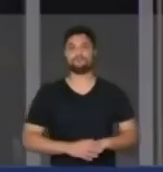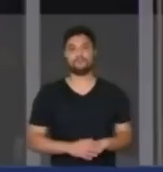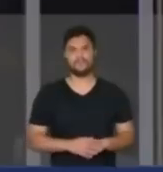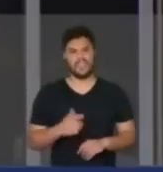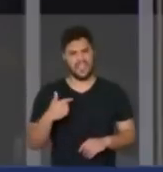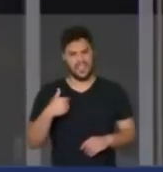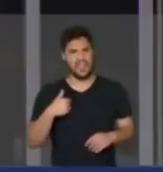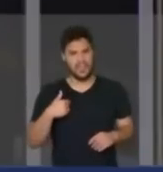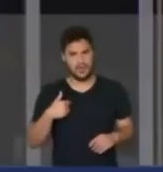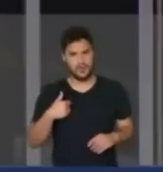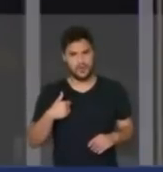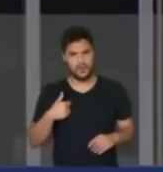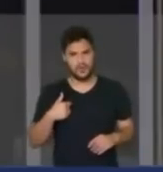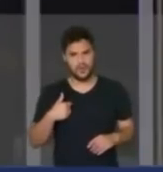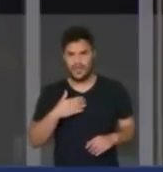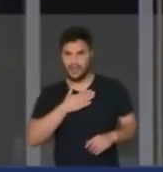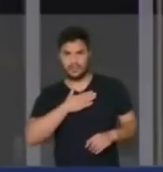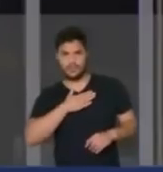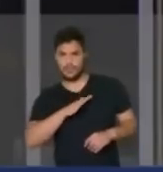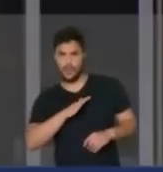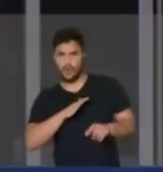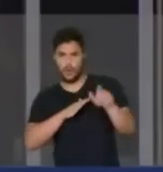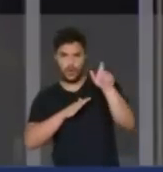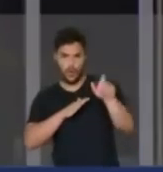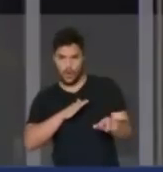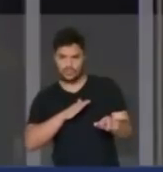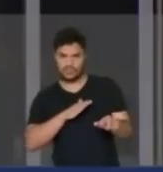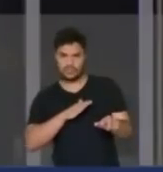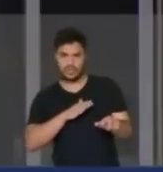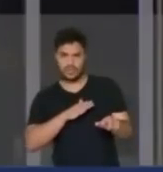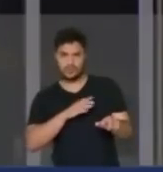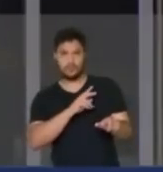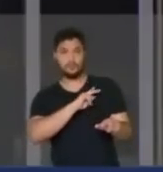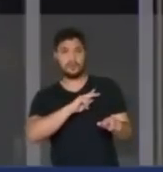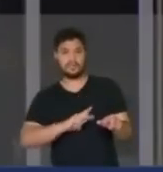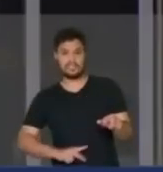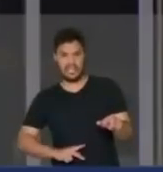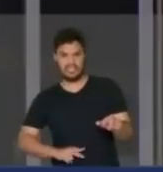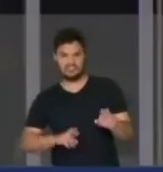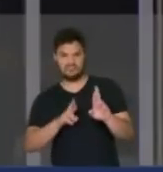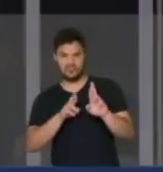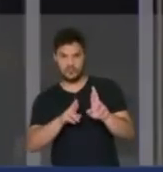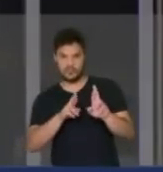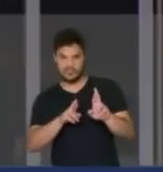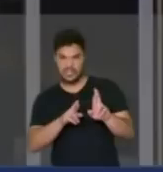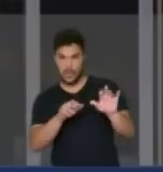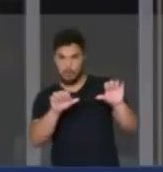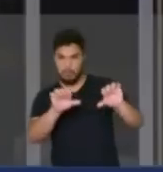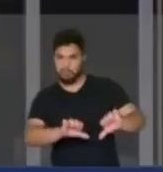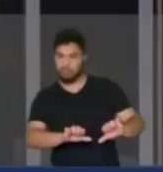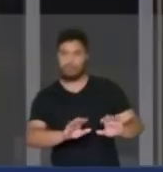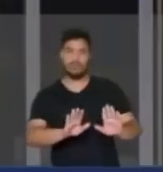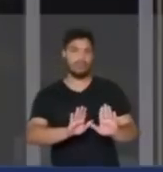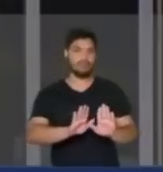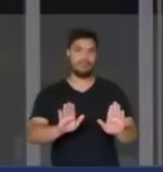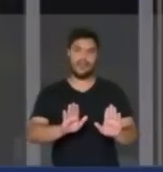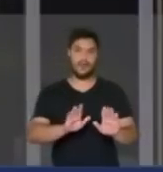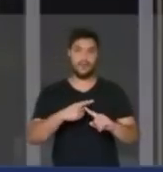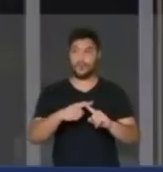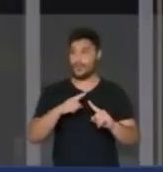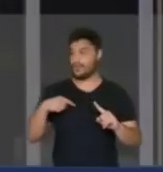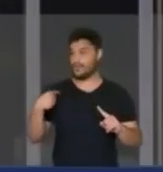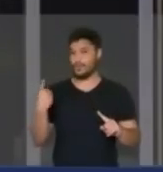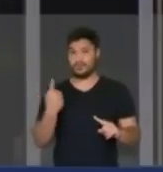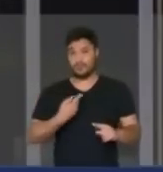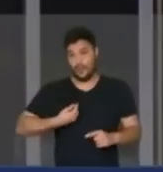que porque não gostam do piloto torcerá para o avião cair porque todos nós estamos